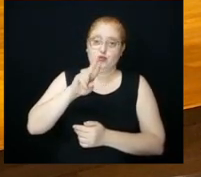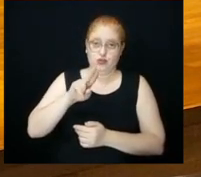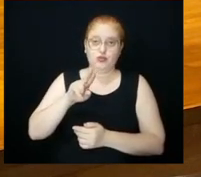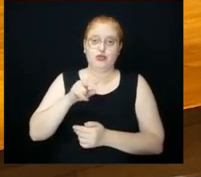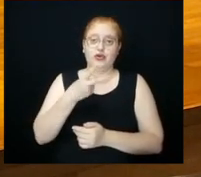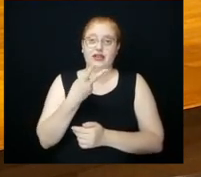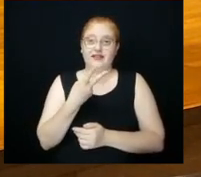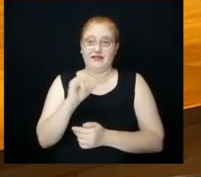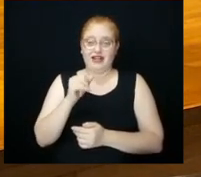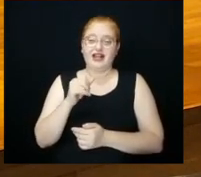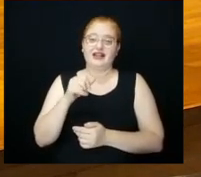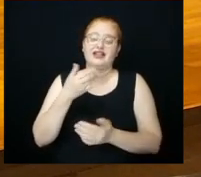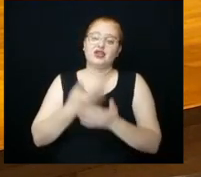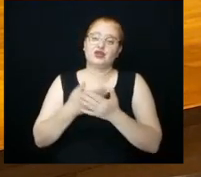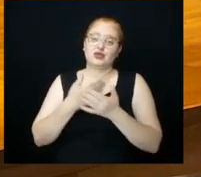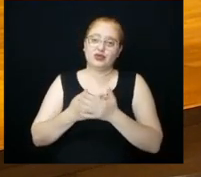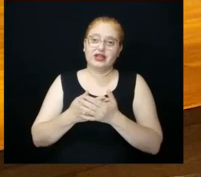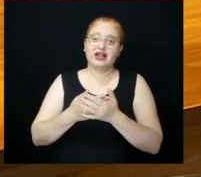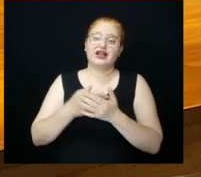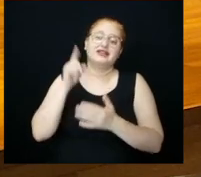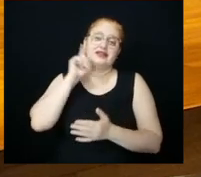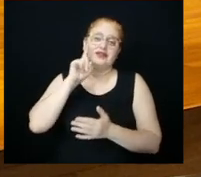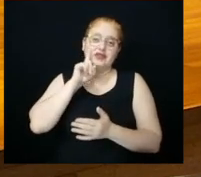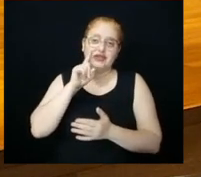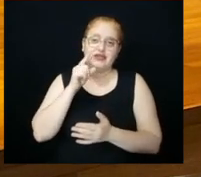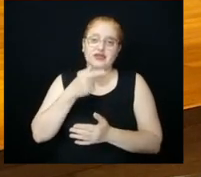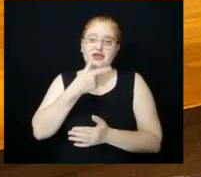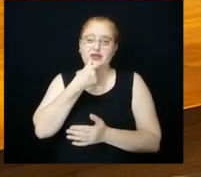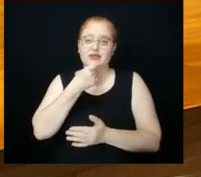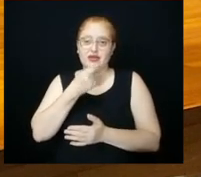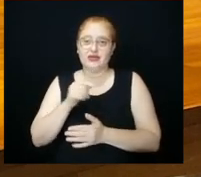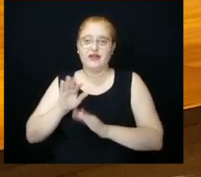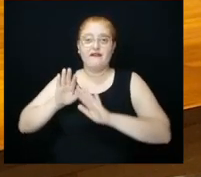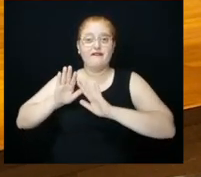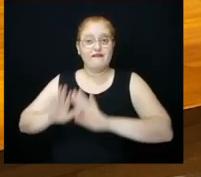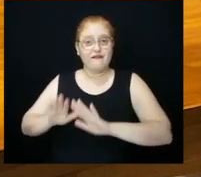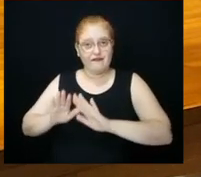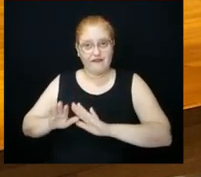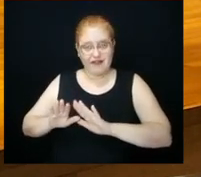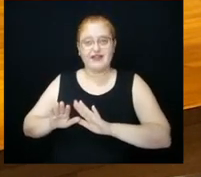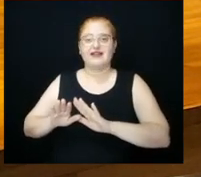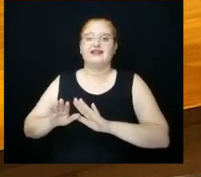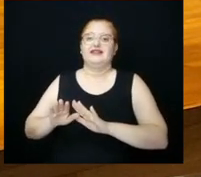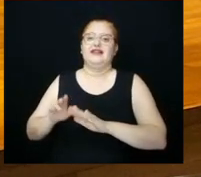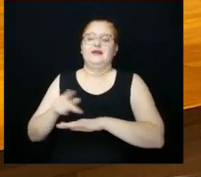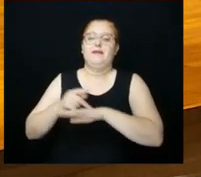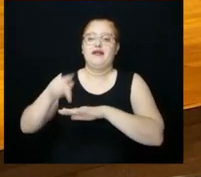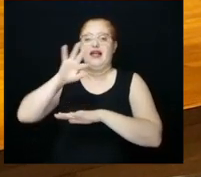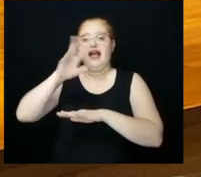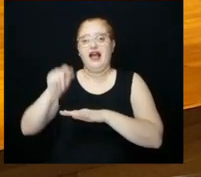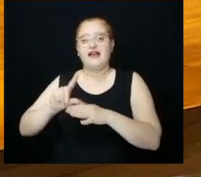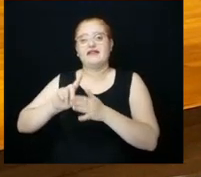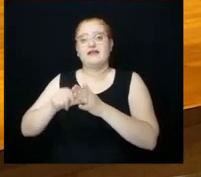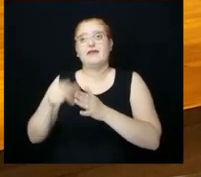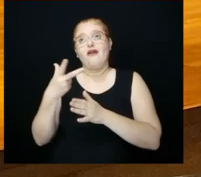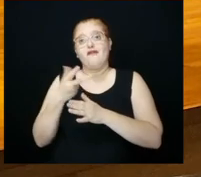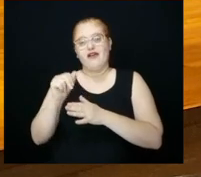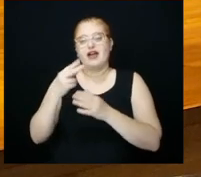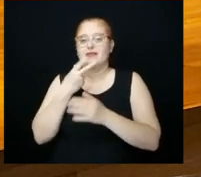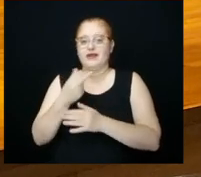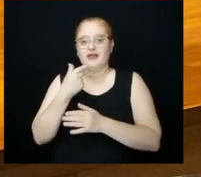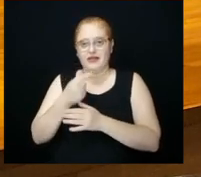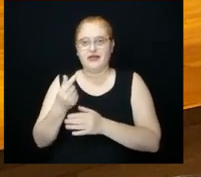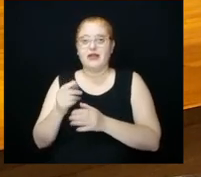Unidos, e ele que fica na Nigéria, e em um determinado momento vai estudar na Inglaterra, mas volta para a Nigéria. Então,